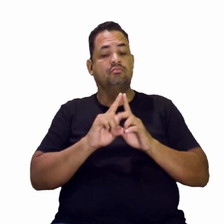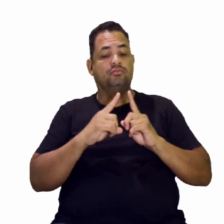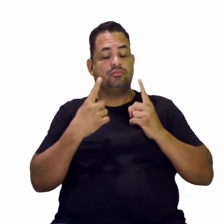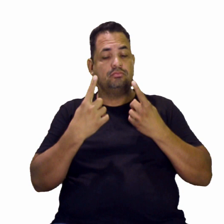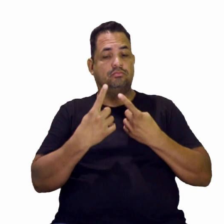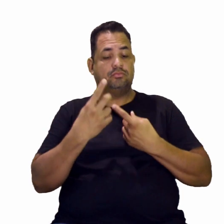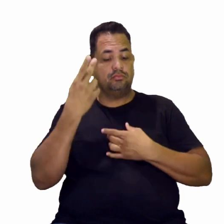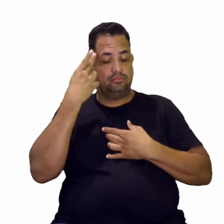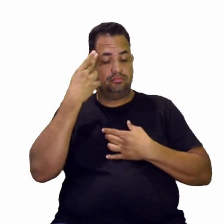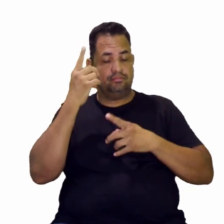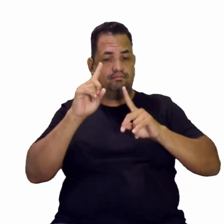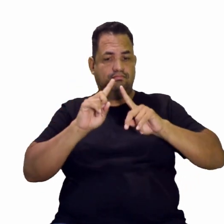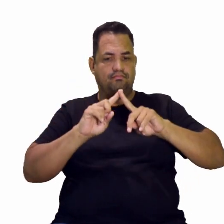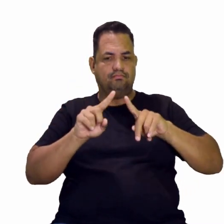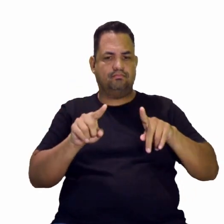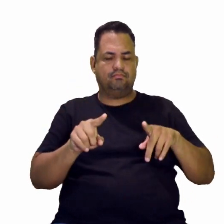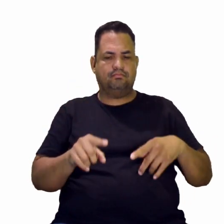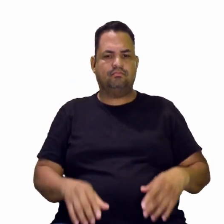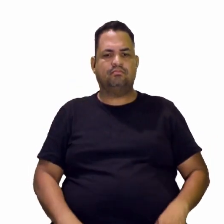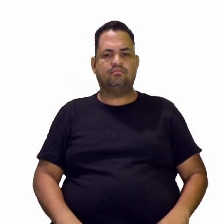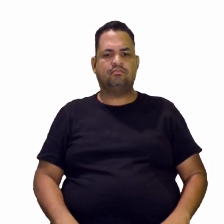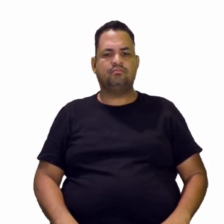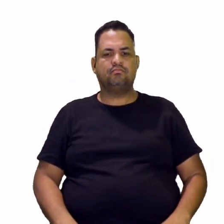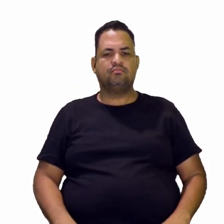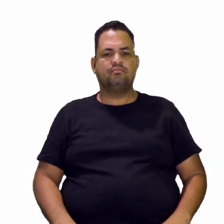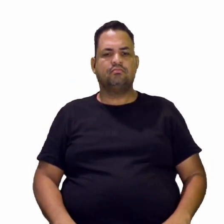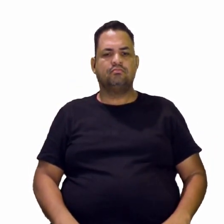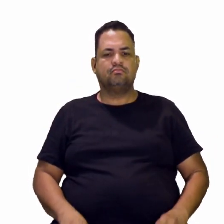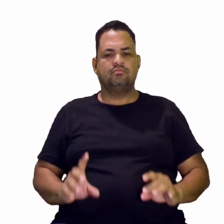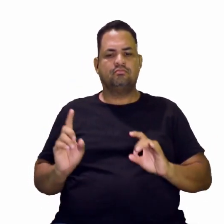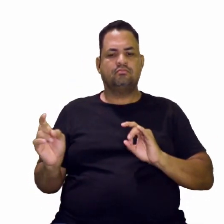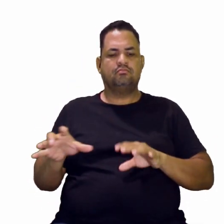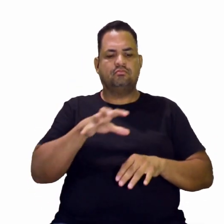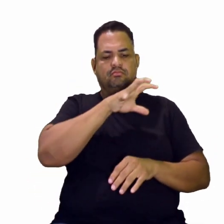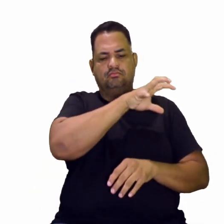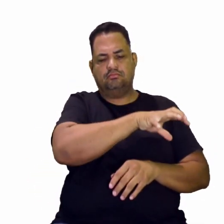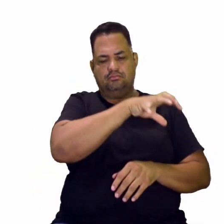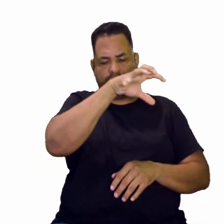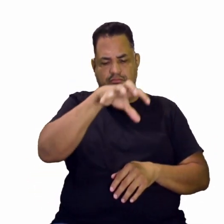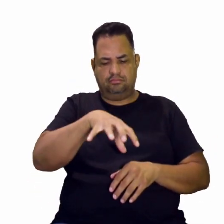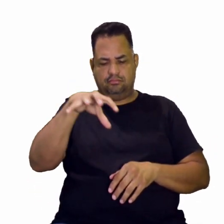três, mas dentro de cada um